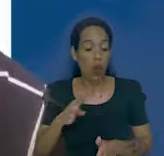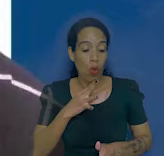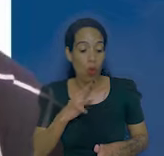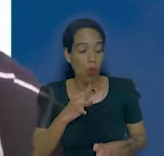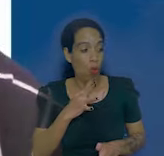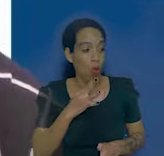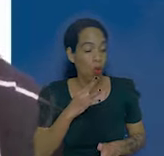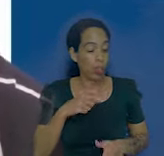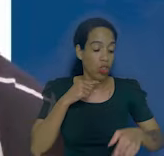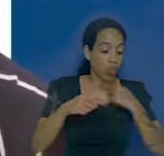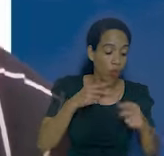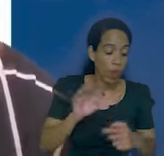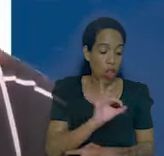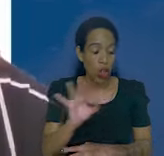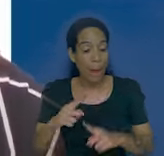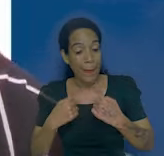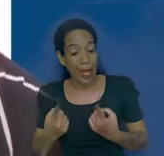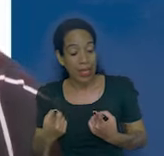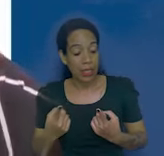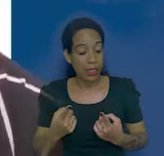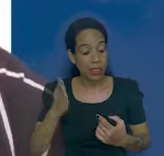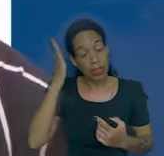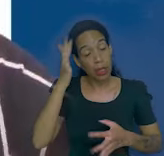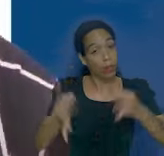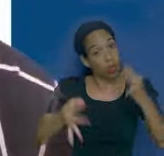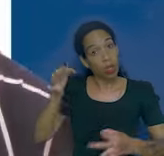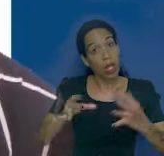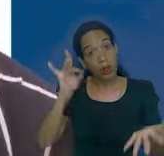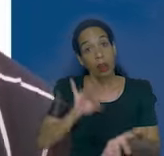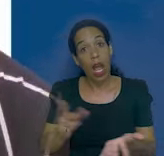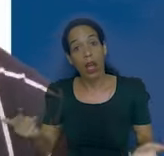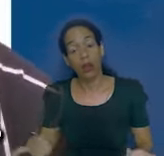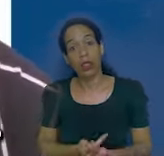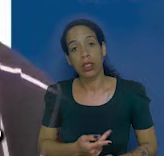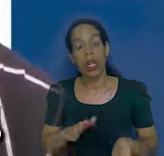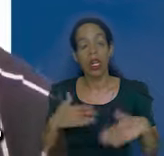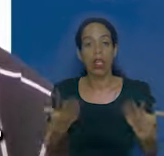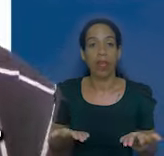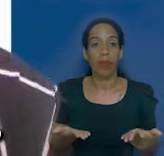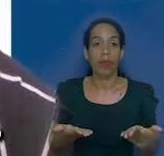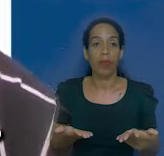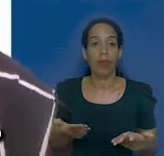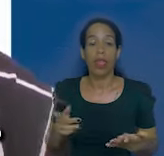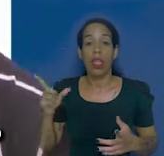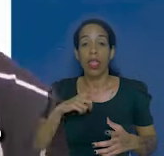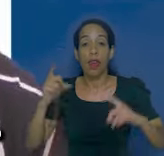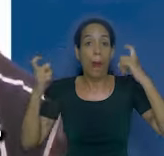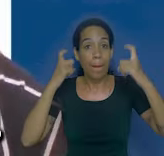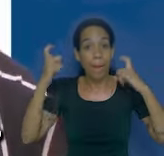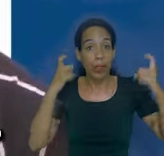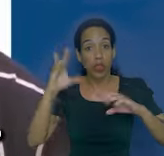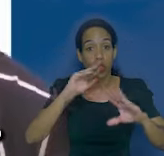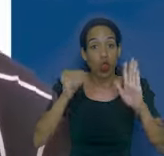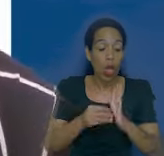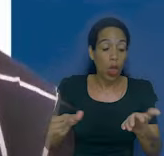conhecimento dessas questões novas, mas que saibam julgar a nossa realidade. Então, por isso que a gente teve uma preocupação grande de